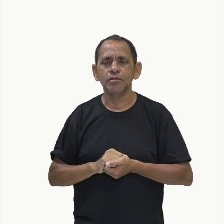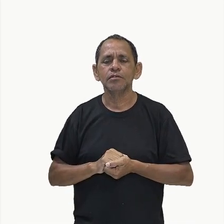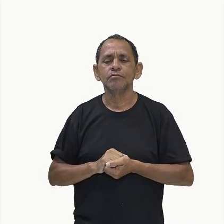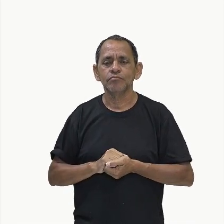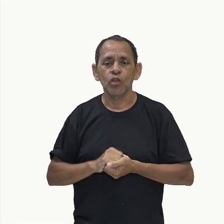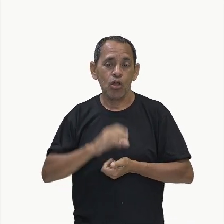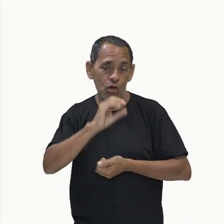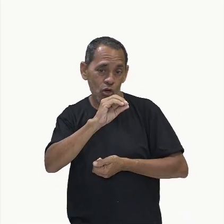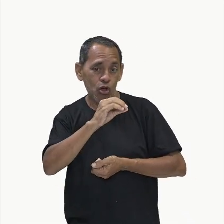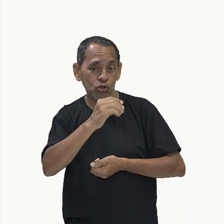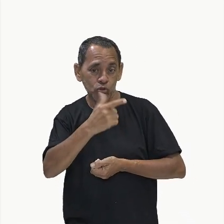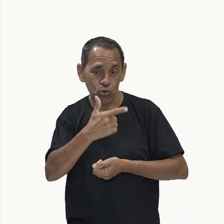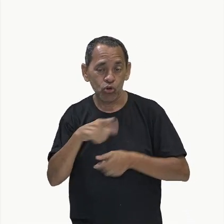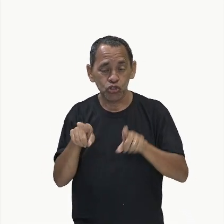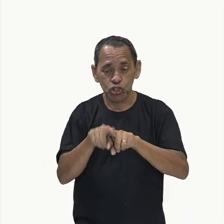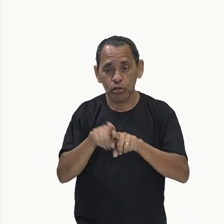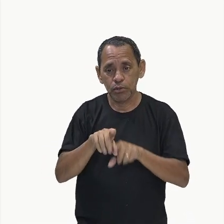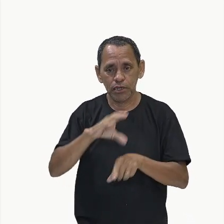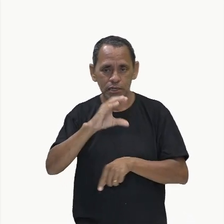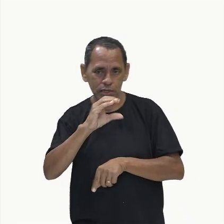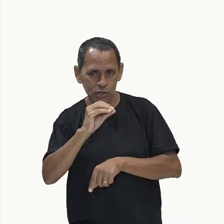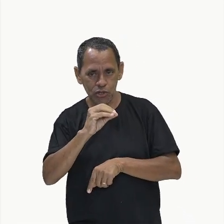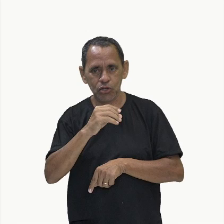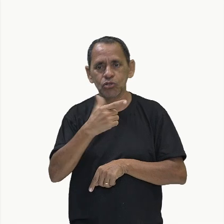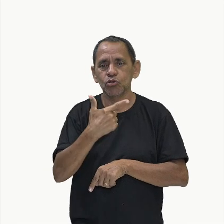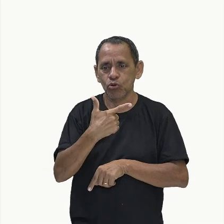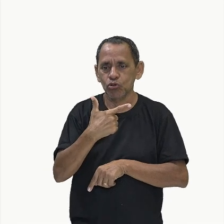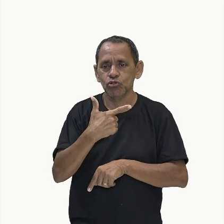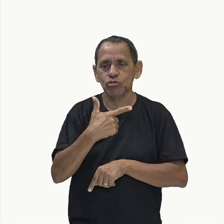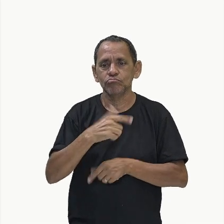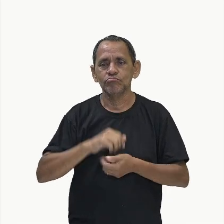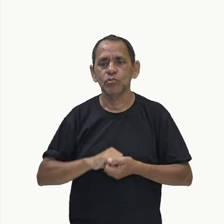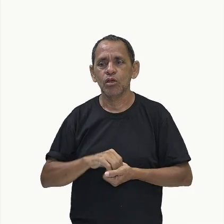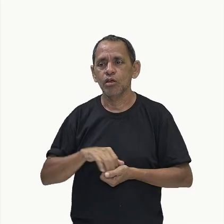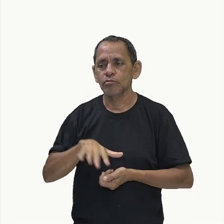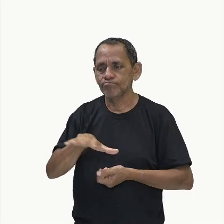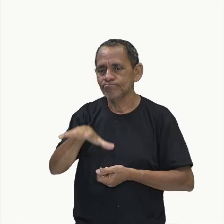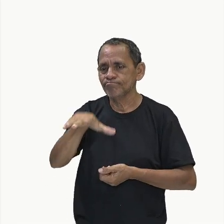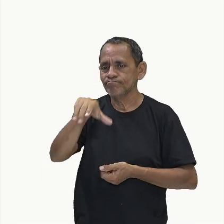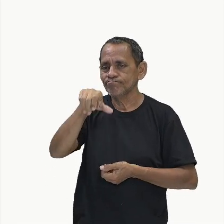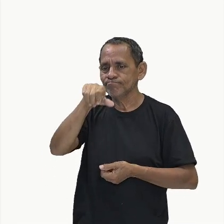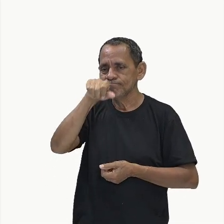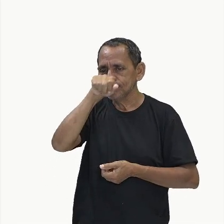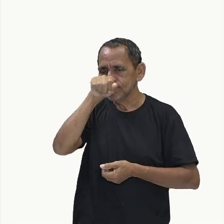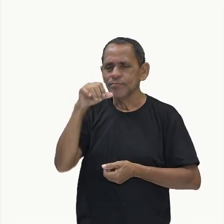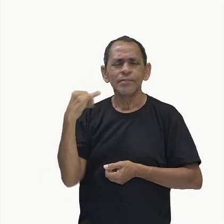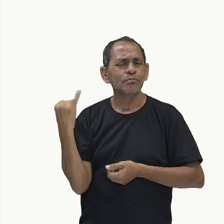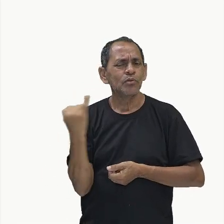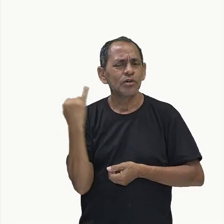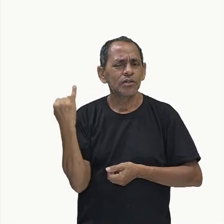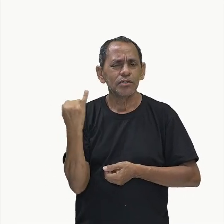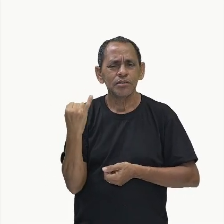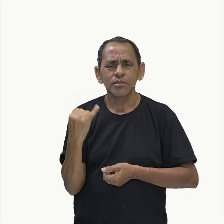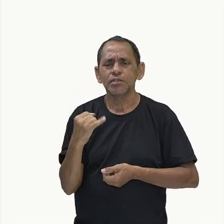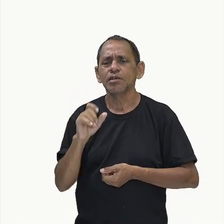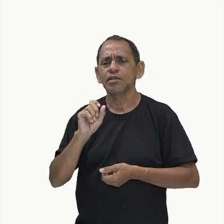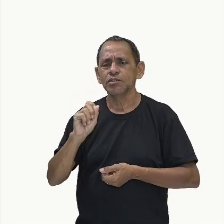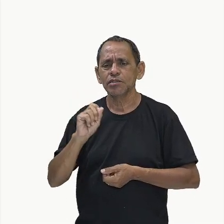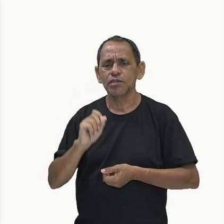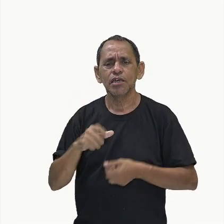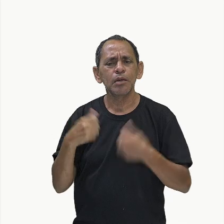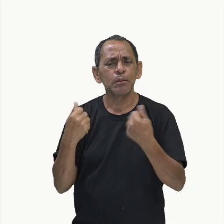o CO2, e que eles são, o oxigênio ele é importantíssimo, ele é necessário